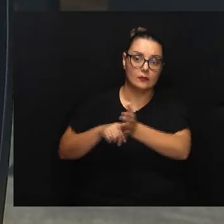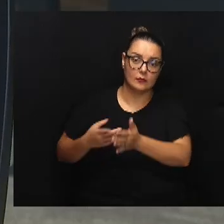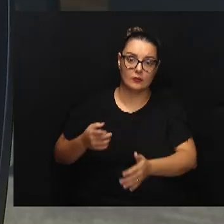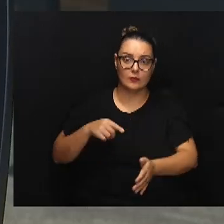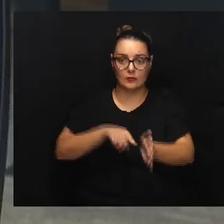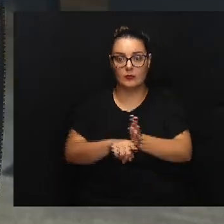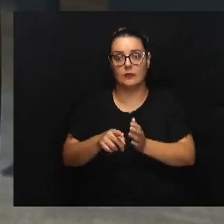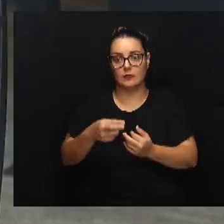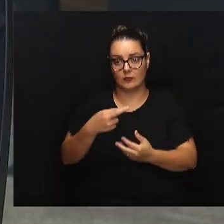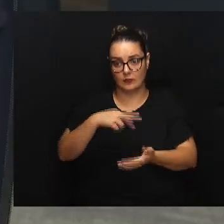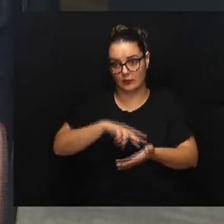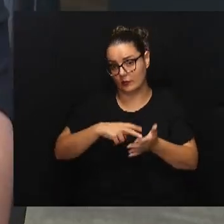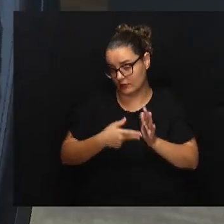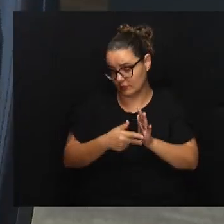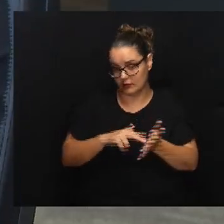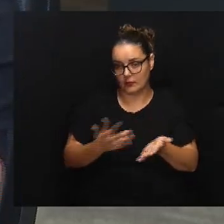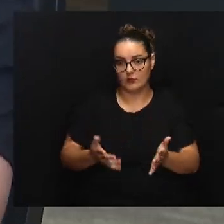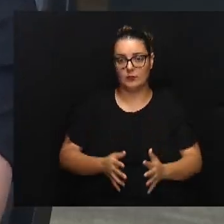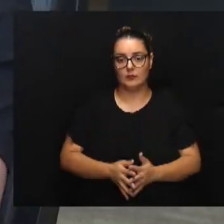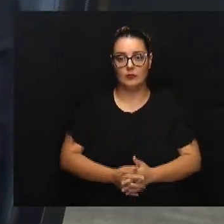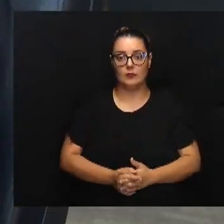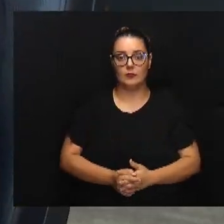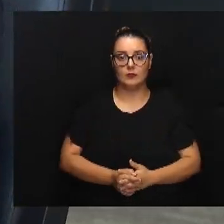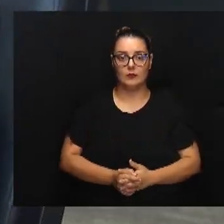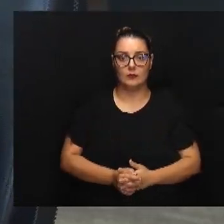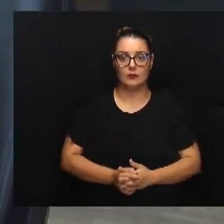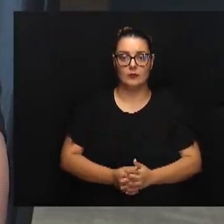pergunta é nesse sentido.